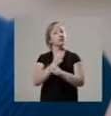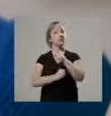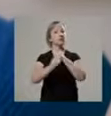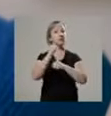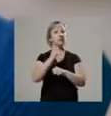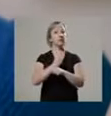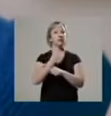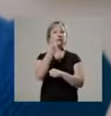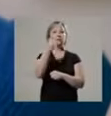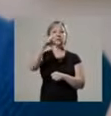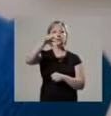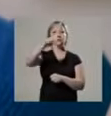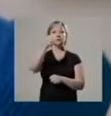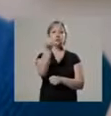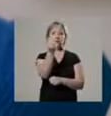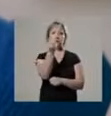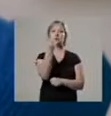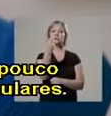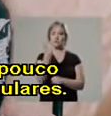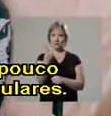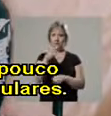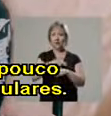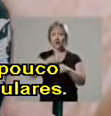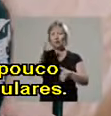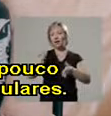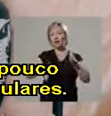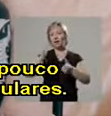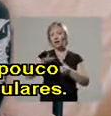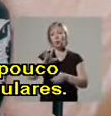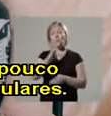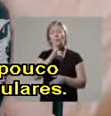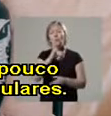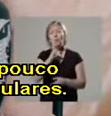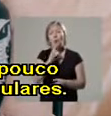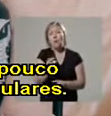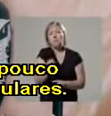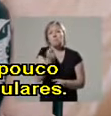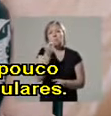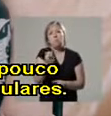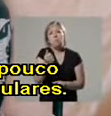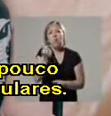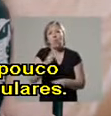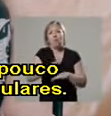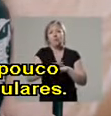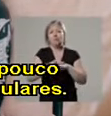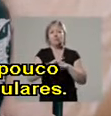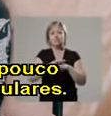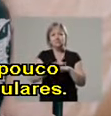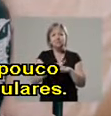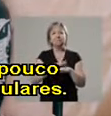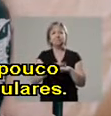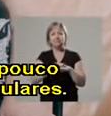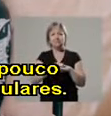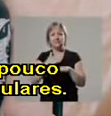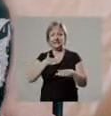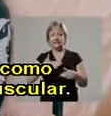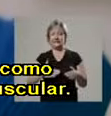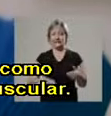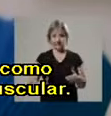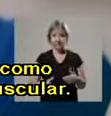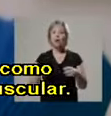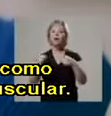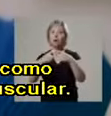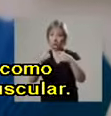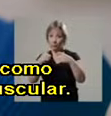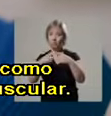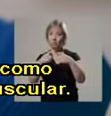né? Então, era uma época que, assim, se conhecia muito pouco das doenças neuromusculares, né?